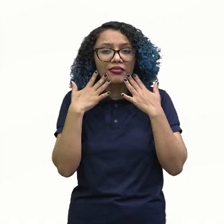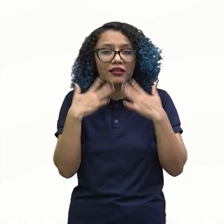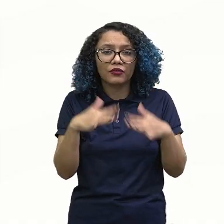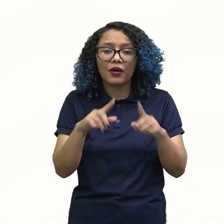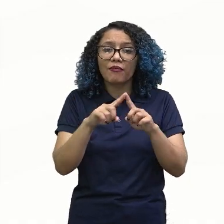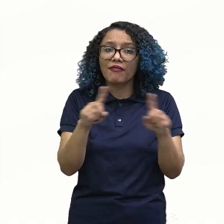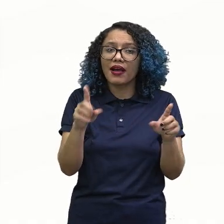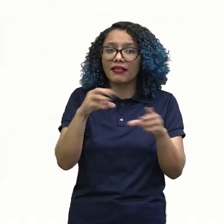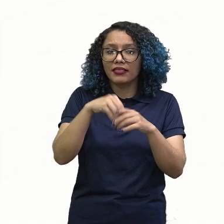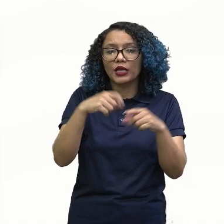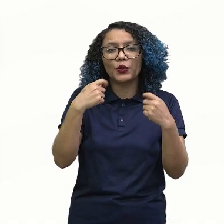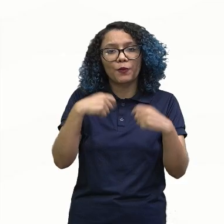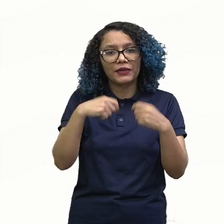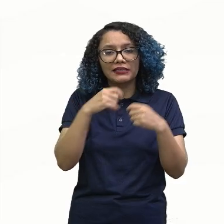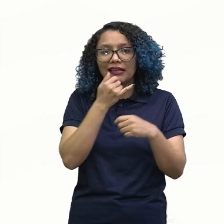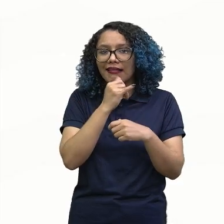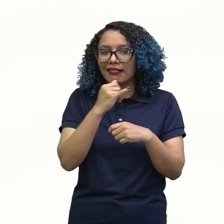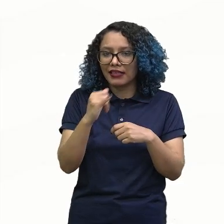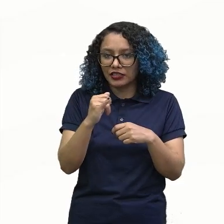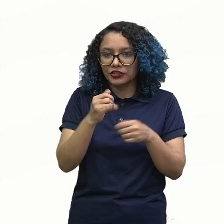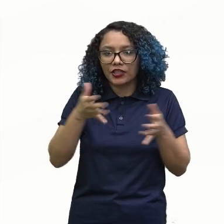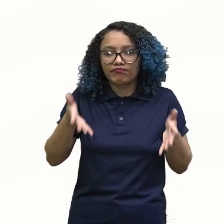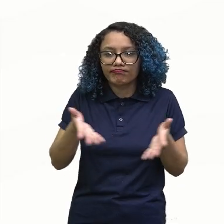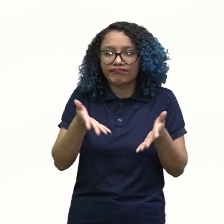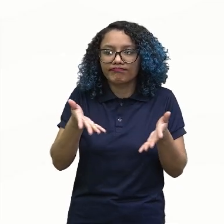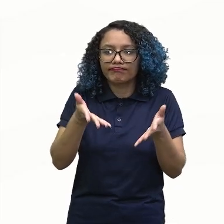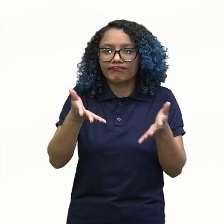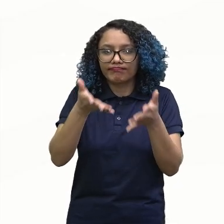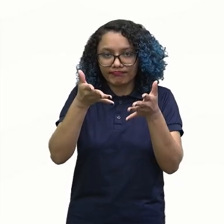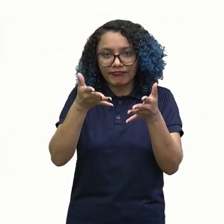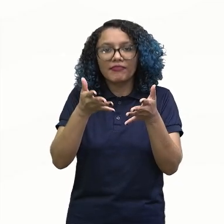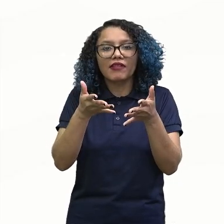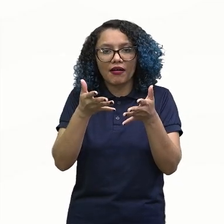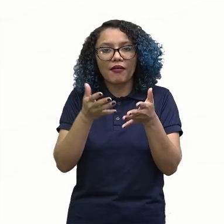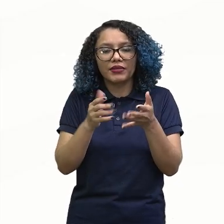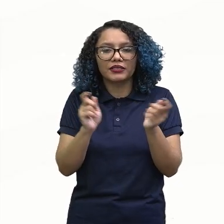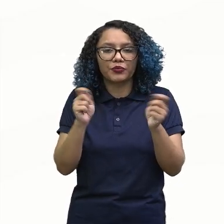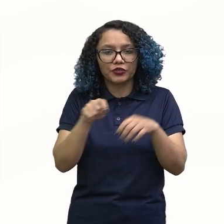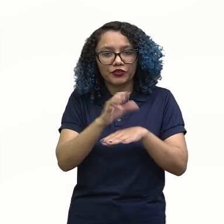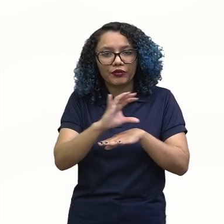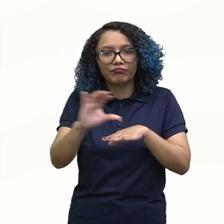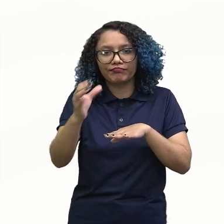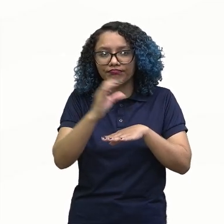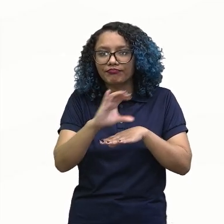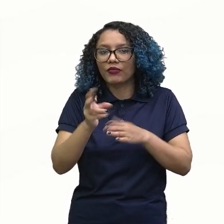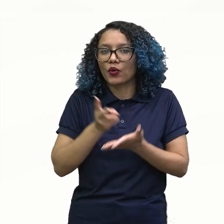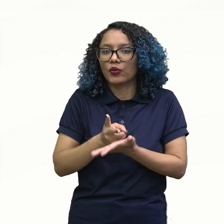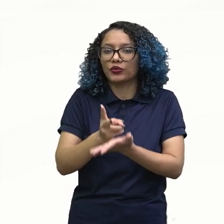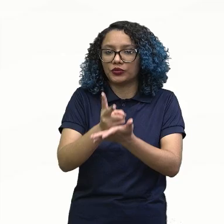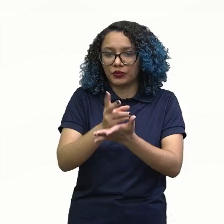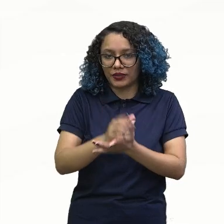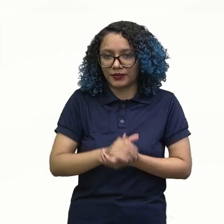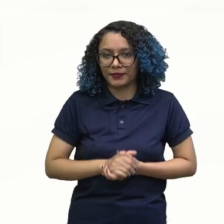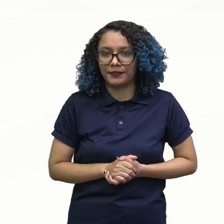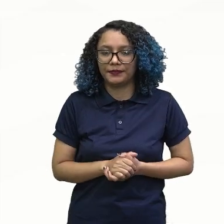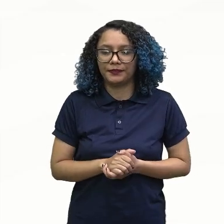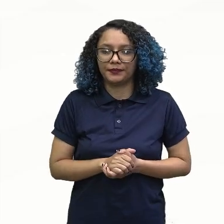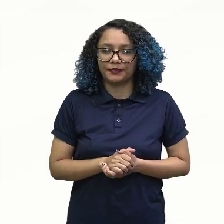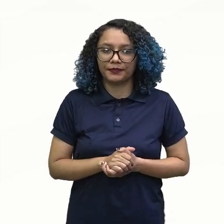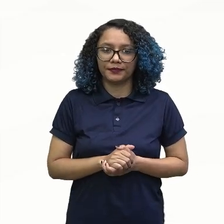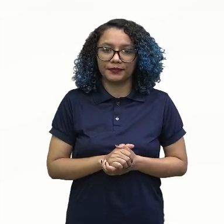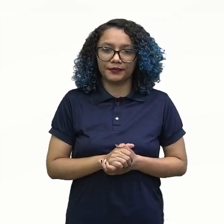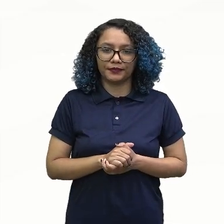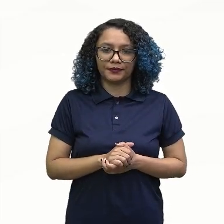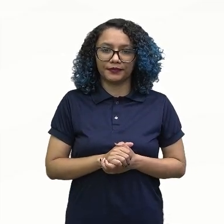dentro precisa de energia para acontecer. Aí você tem, continuando aí,